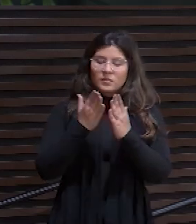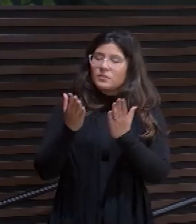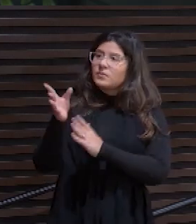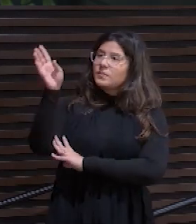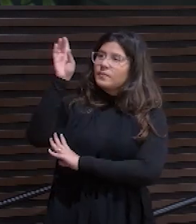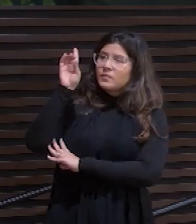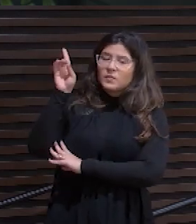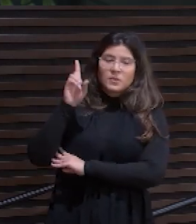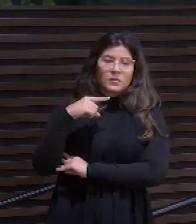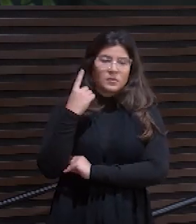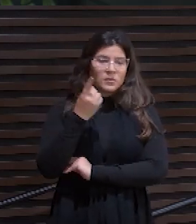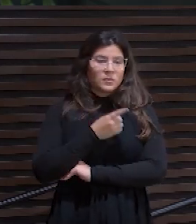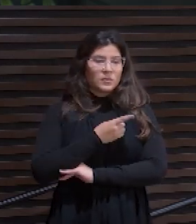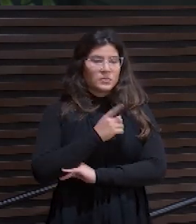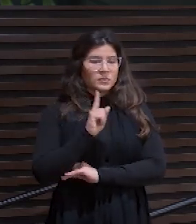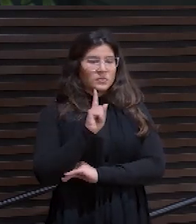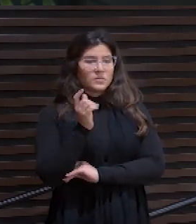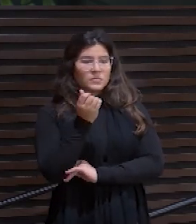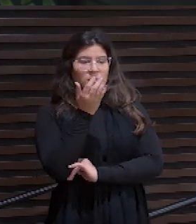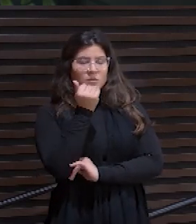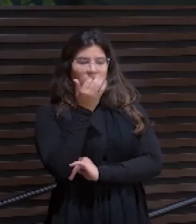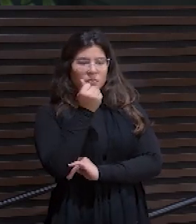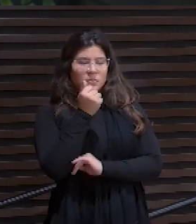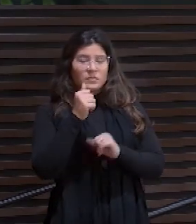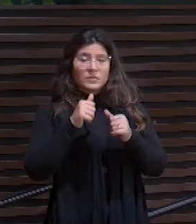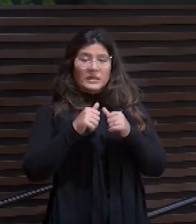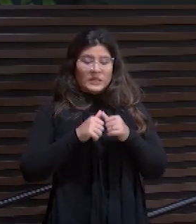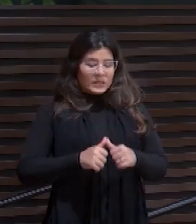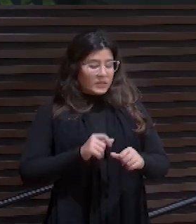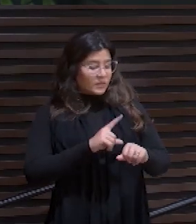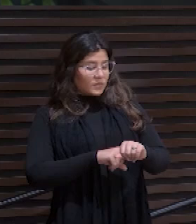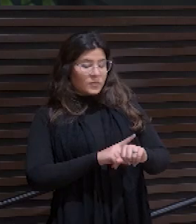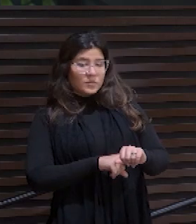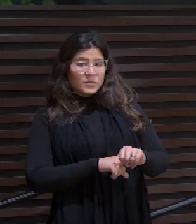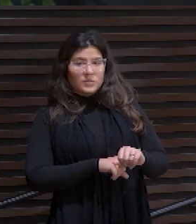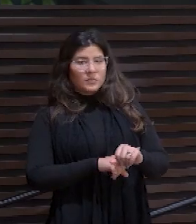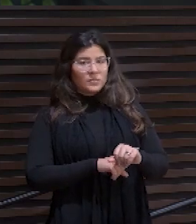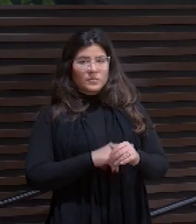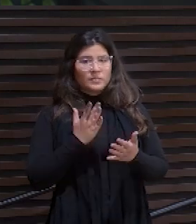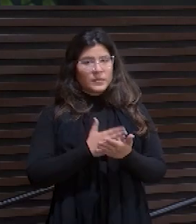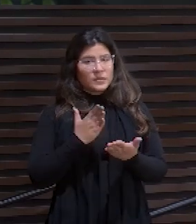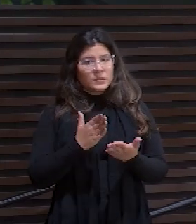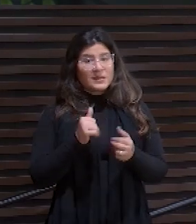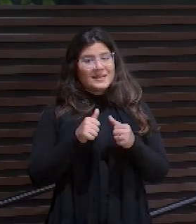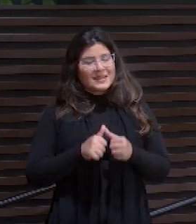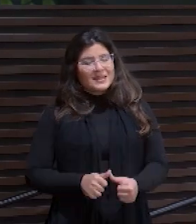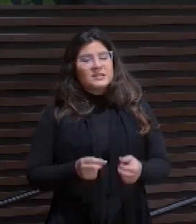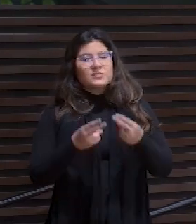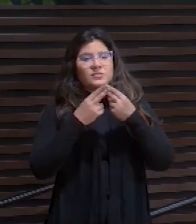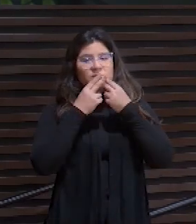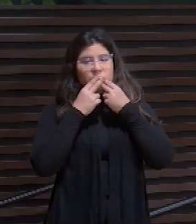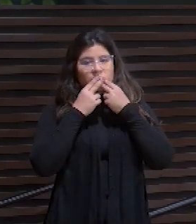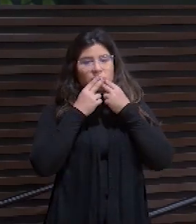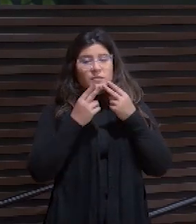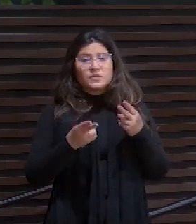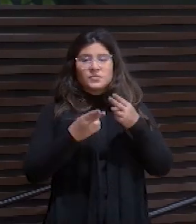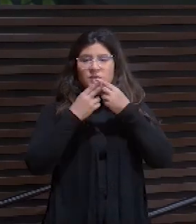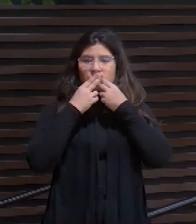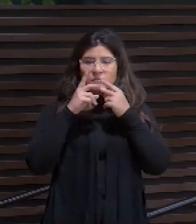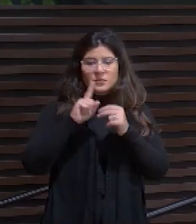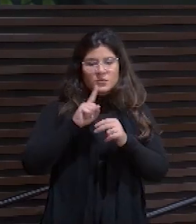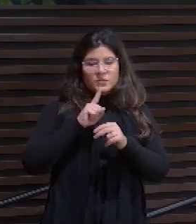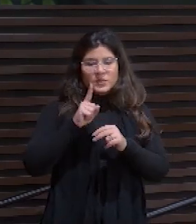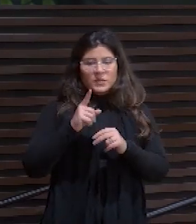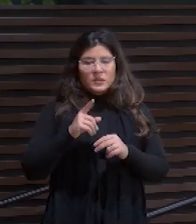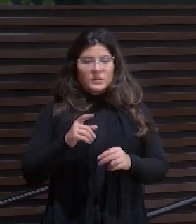abstemos de alguma refeição para que o momento não seja interrompido. Então, esse é o jejum bíblico, né? O jejum, ele não é regime,